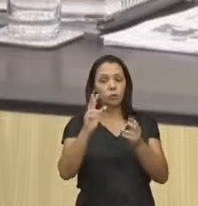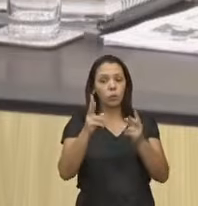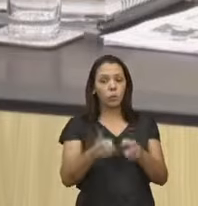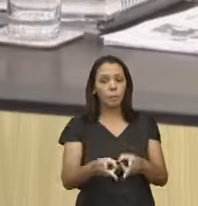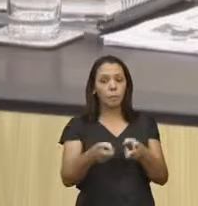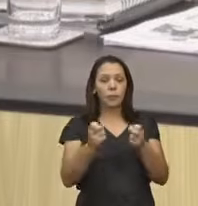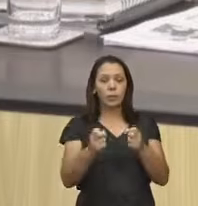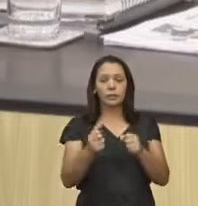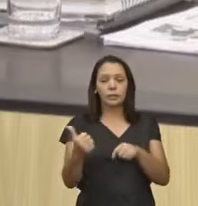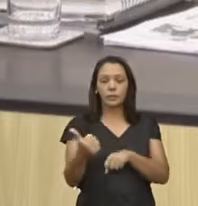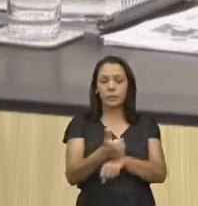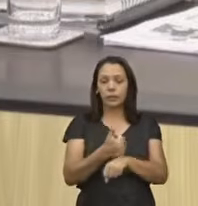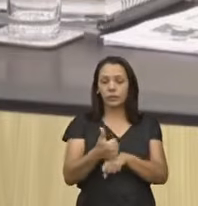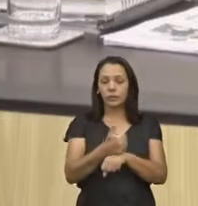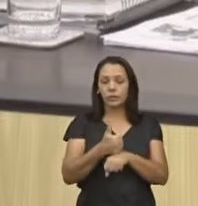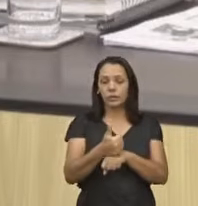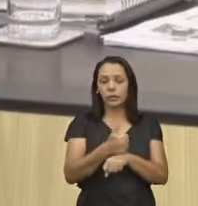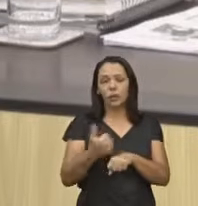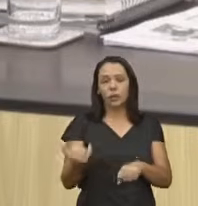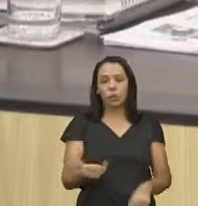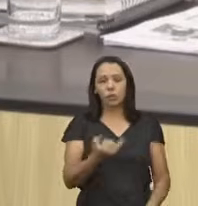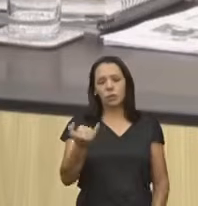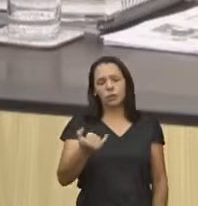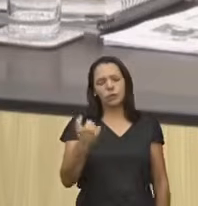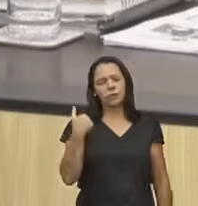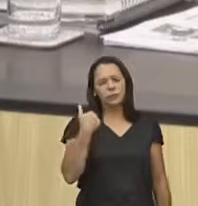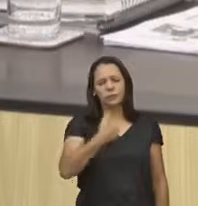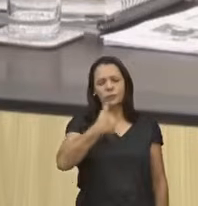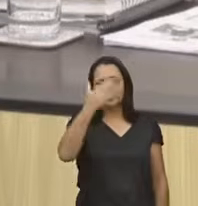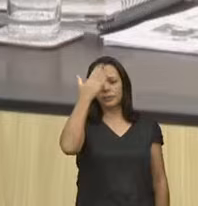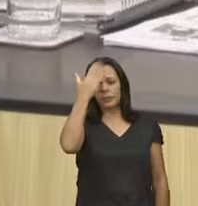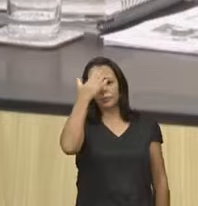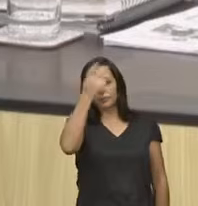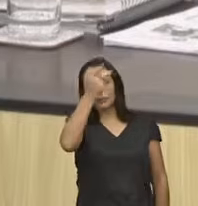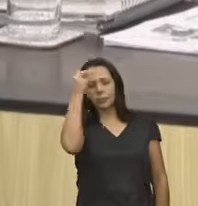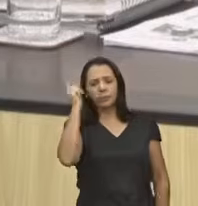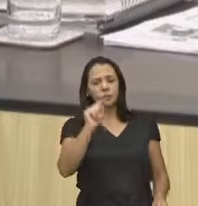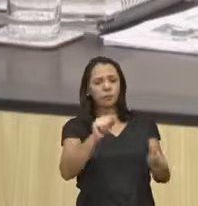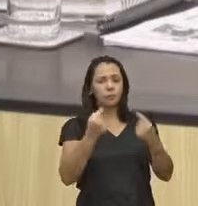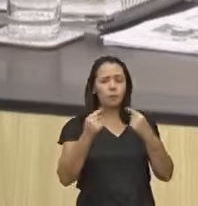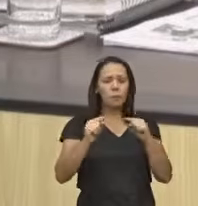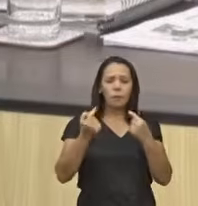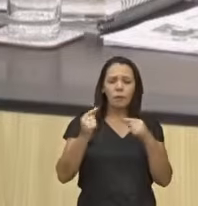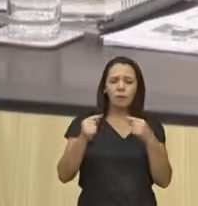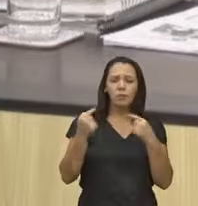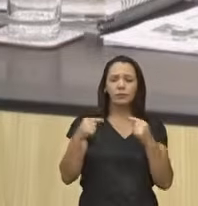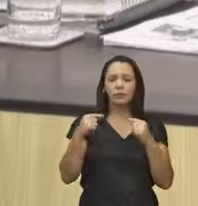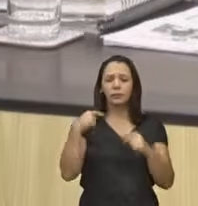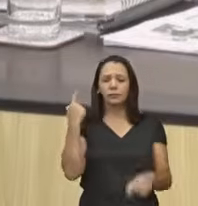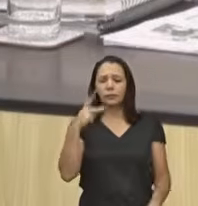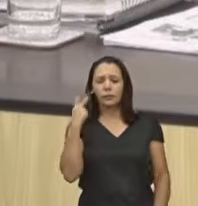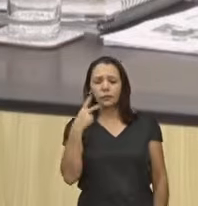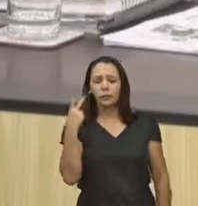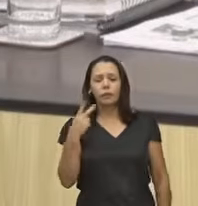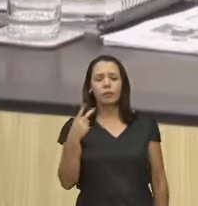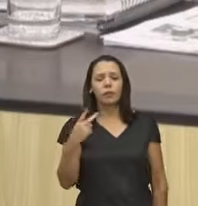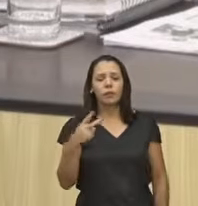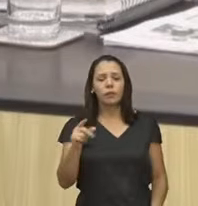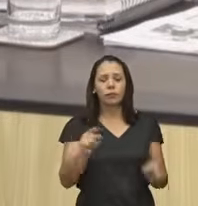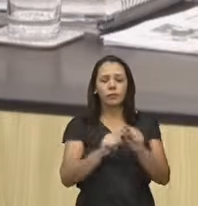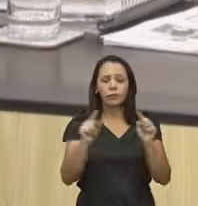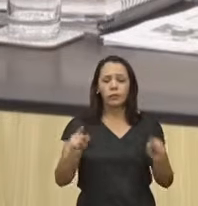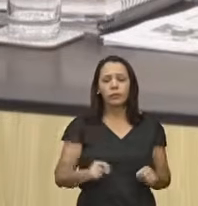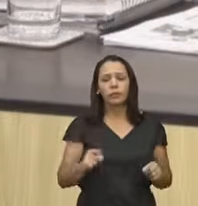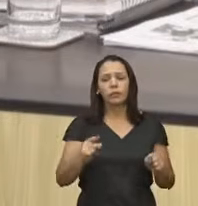importante. A gente sabe, as pessoas xingam nós, vereadores, as pessoas xingam o servidor público, as pessoas xingam o Conselho Tutelar, as pessoas xingam